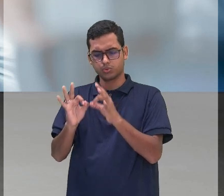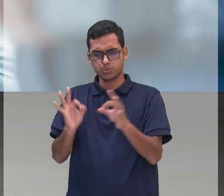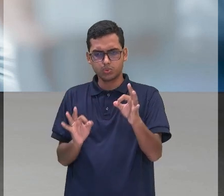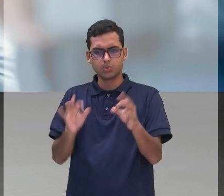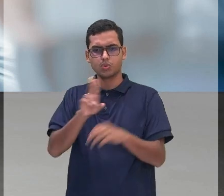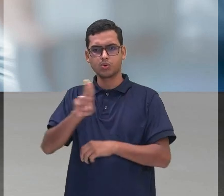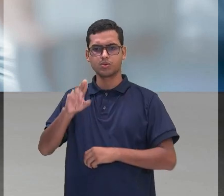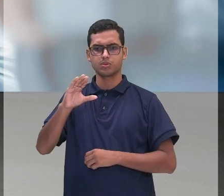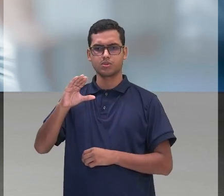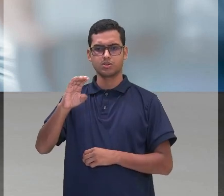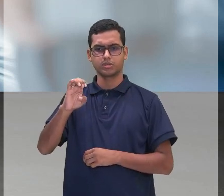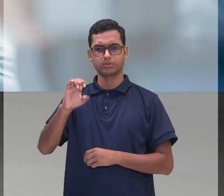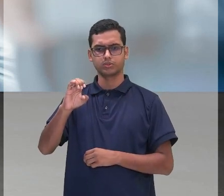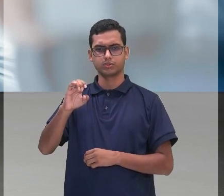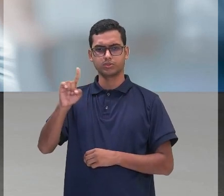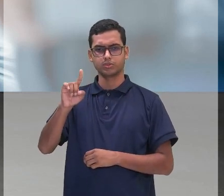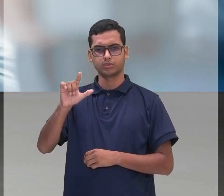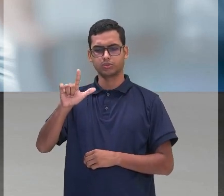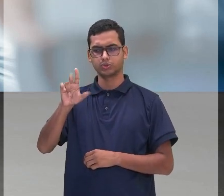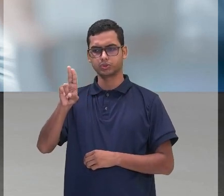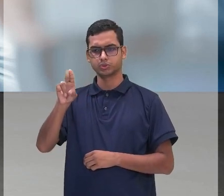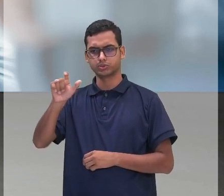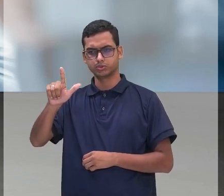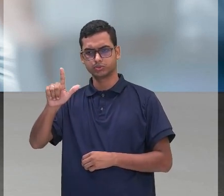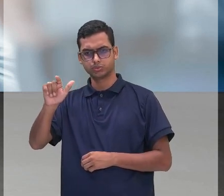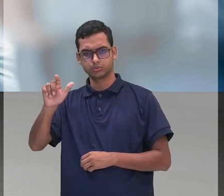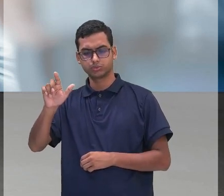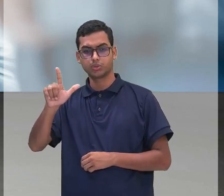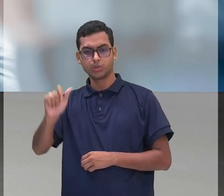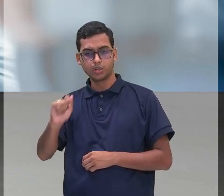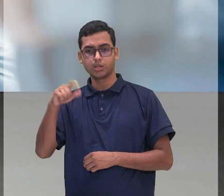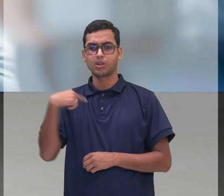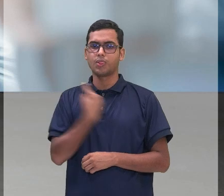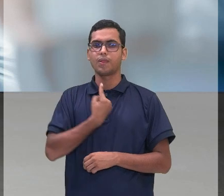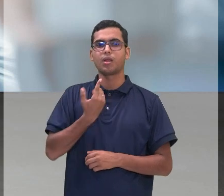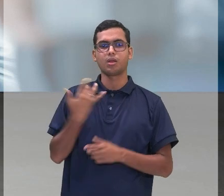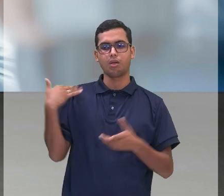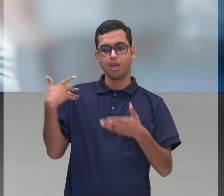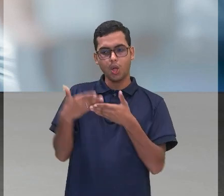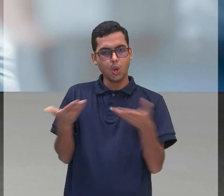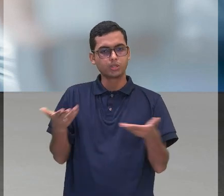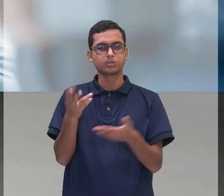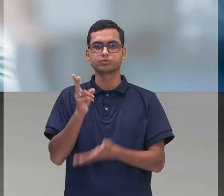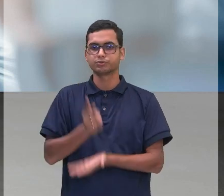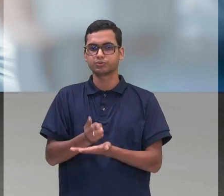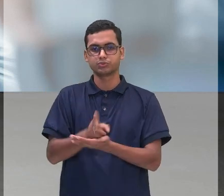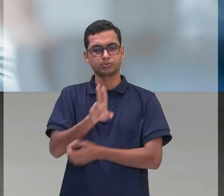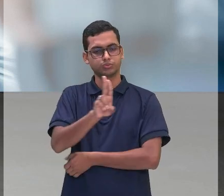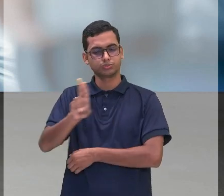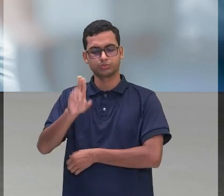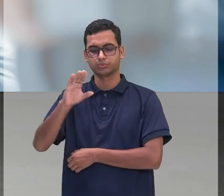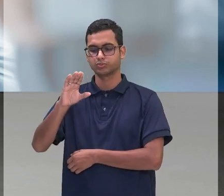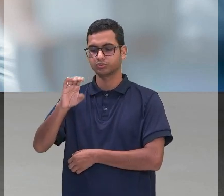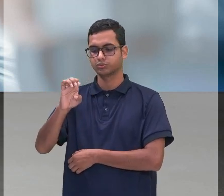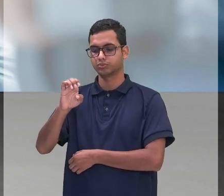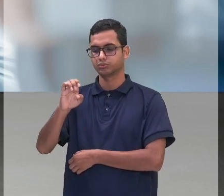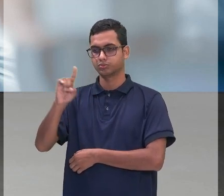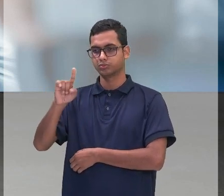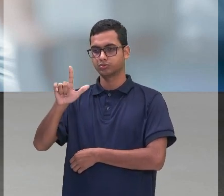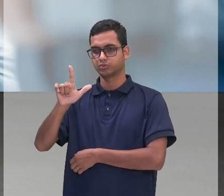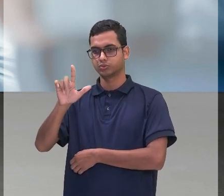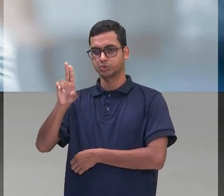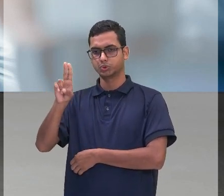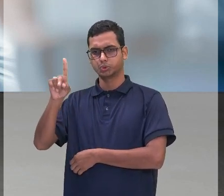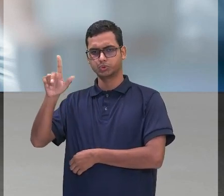células, que são as células, que até hoje recebe essa denominação. Né? Então, a gente lembra aí dessa história de